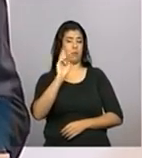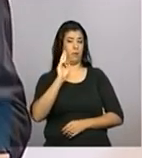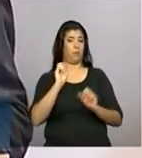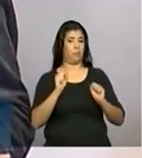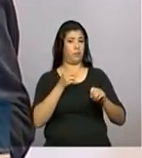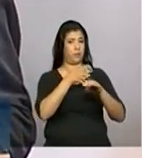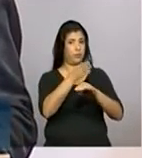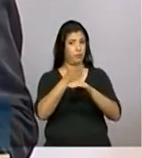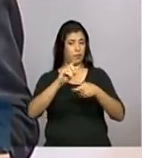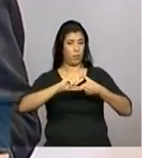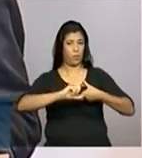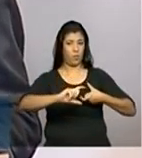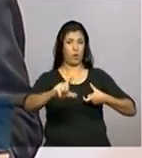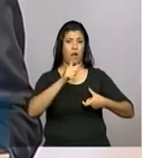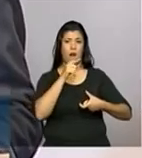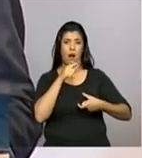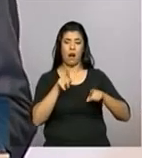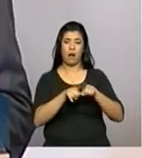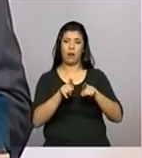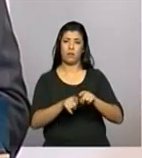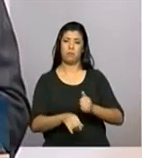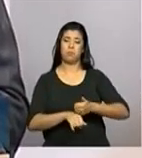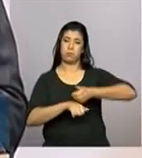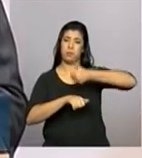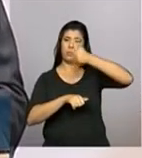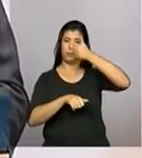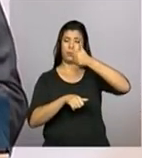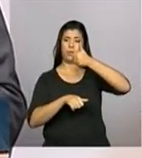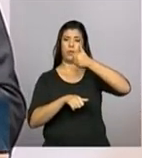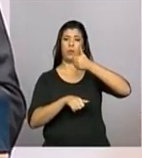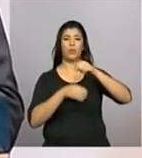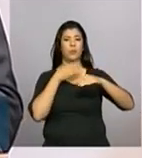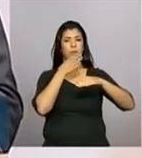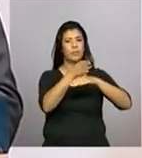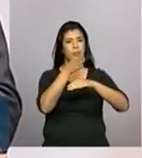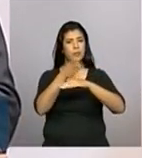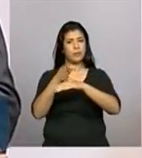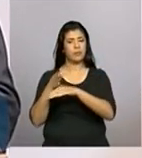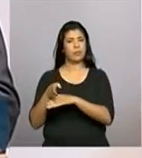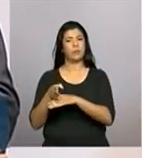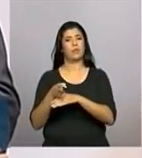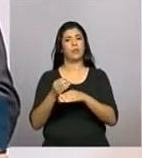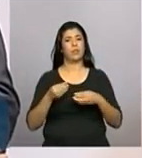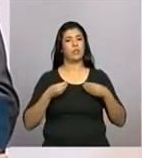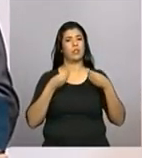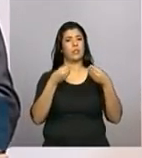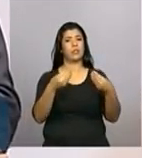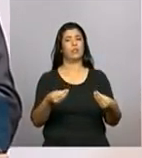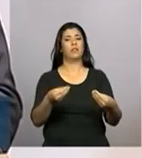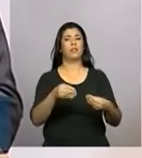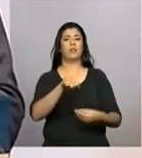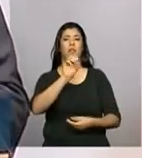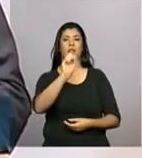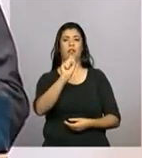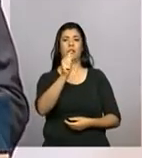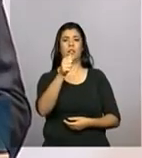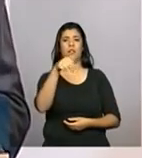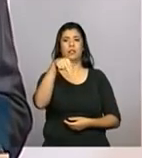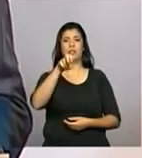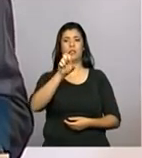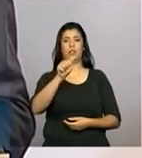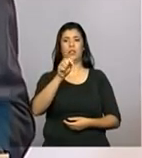possamos efetivamente melhorar, investir e dar saneamento